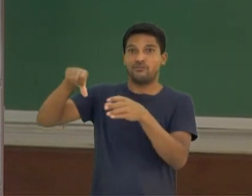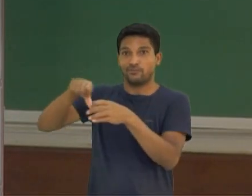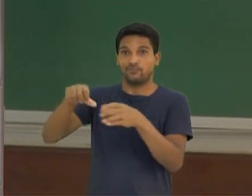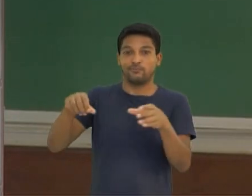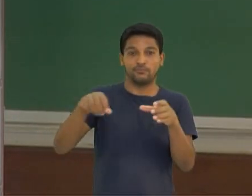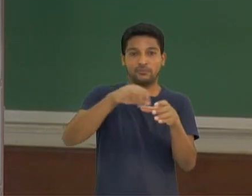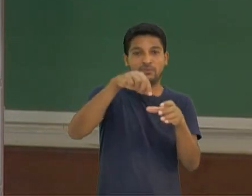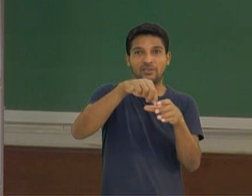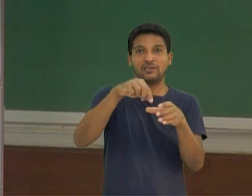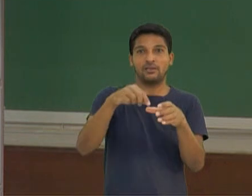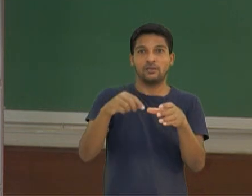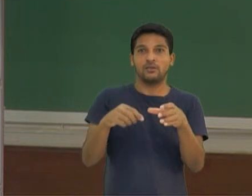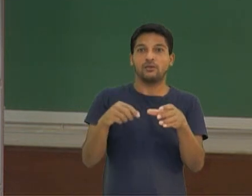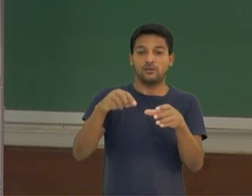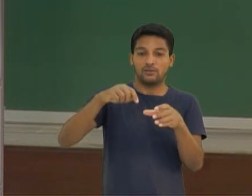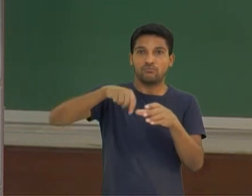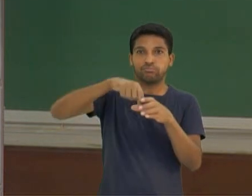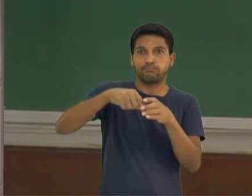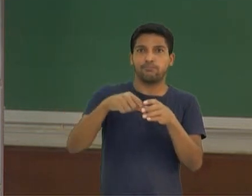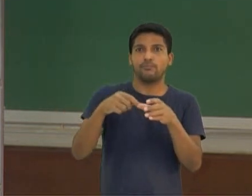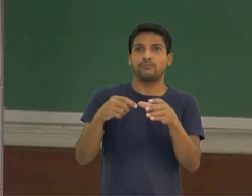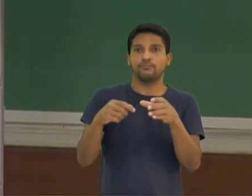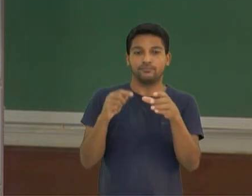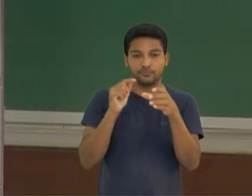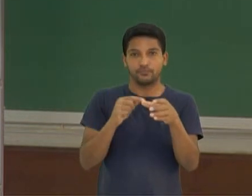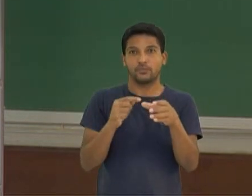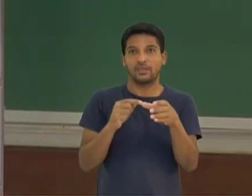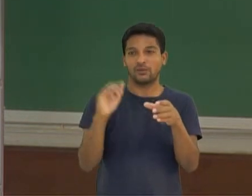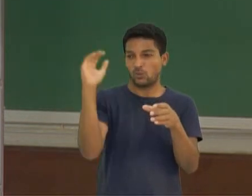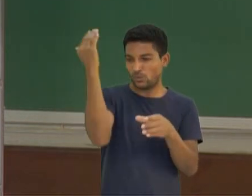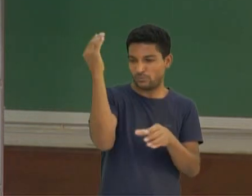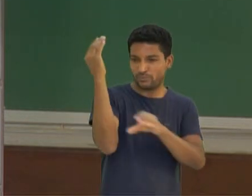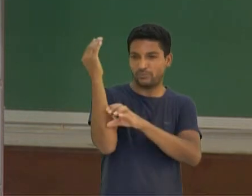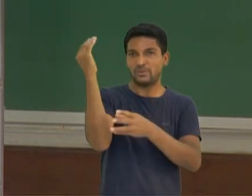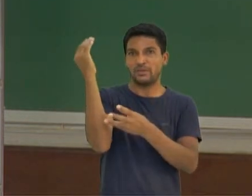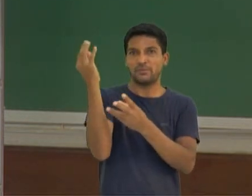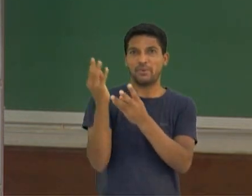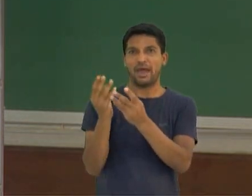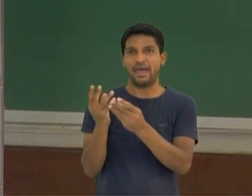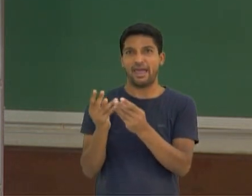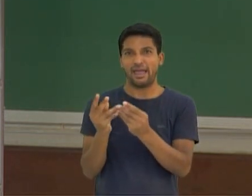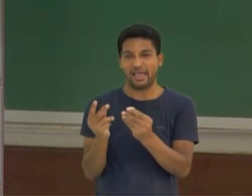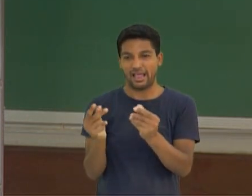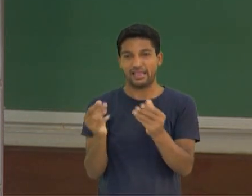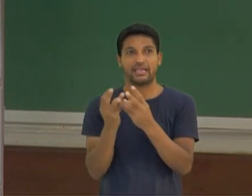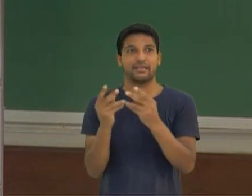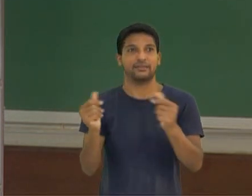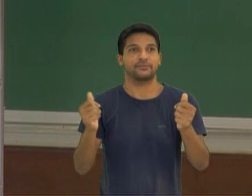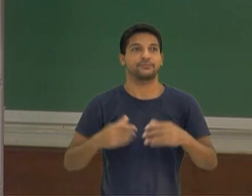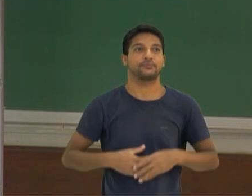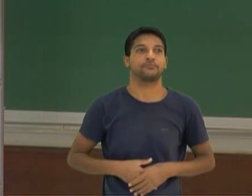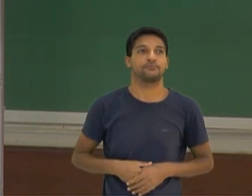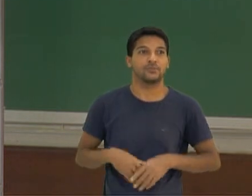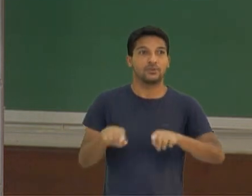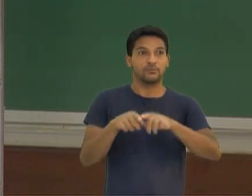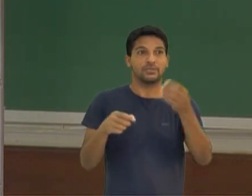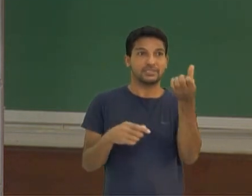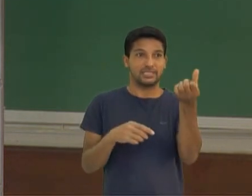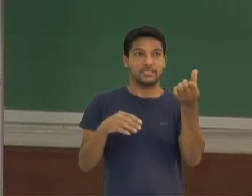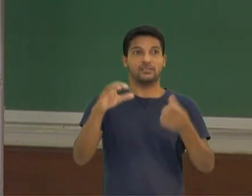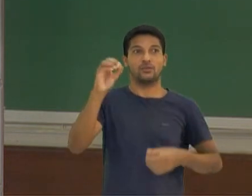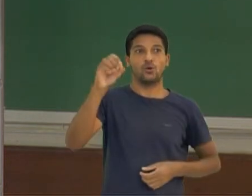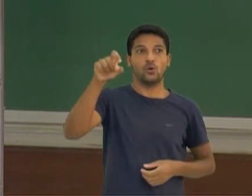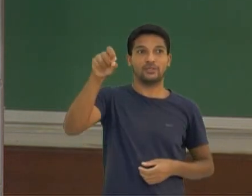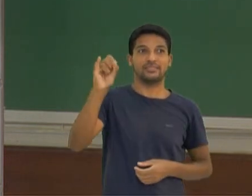material oxidante, que é aquele material que puxa, que rouba, né? Que perde elétrons de uma